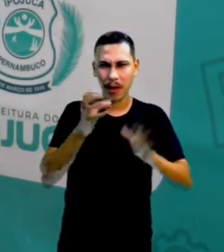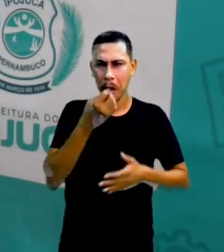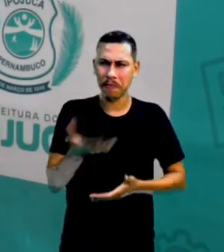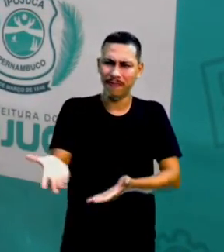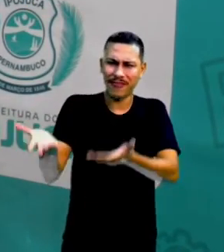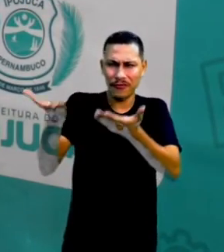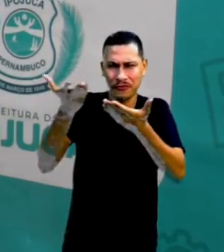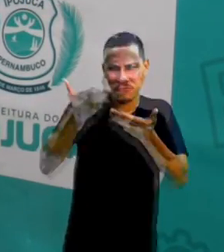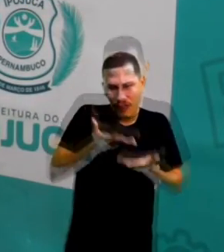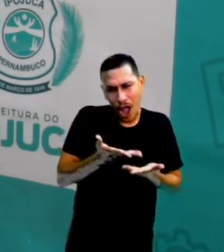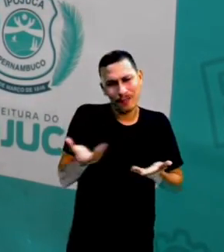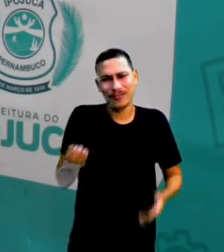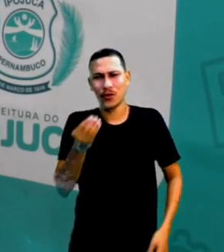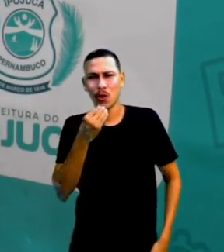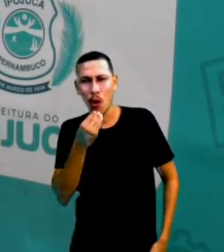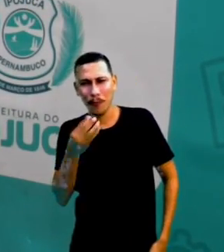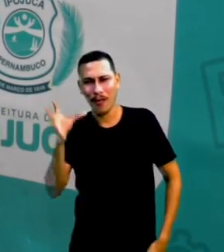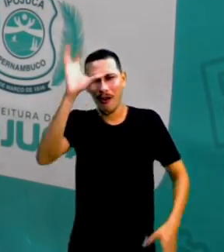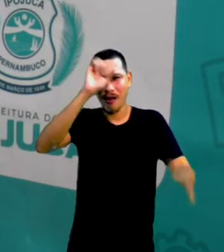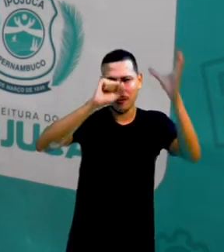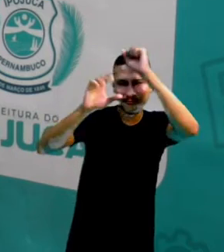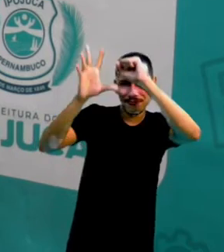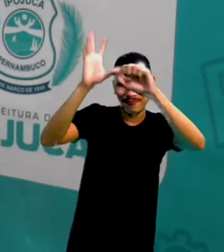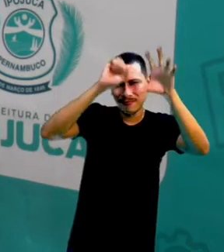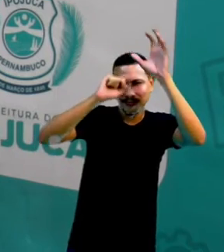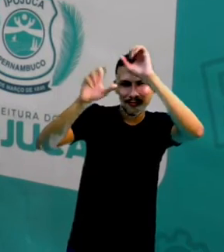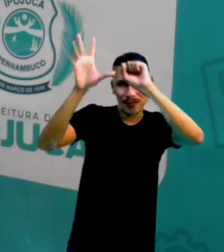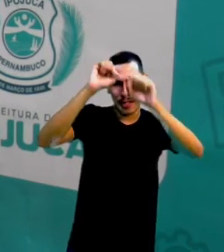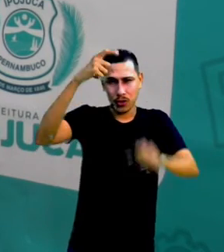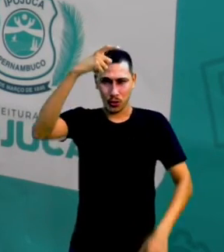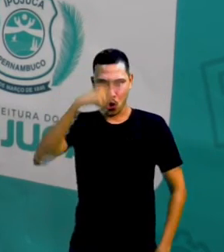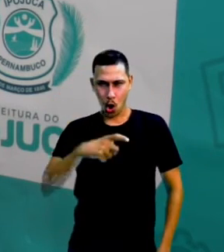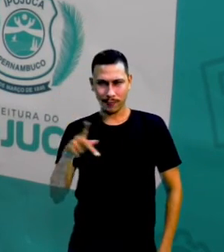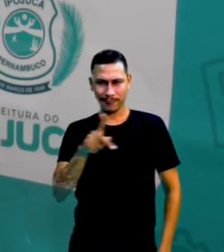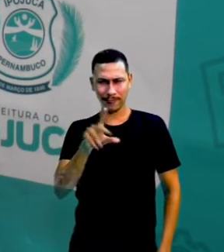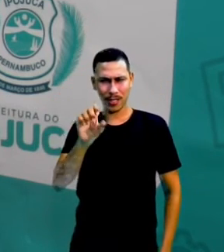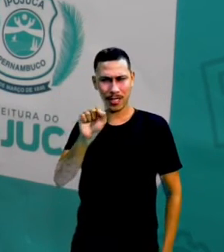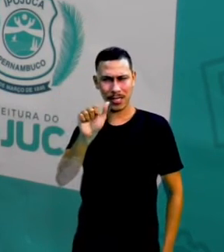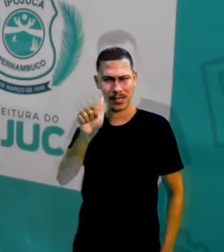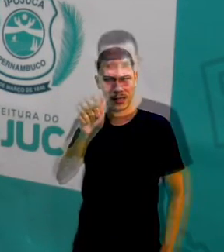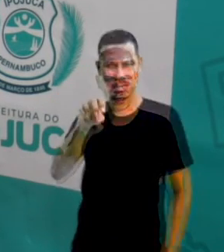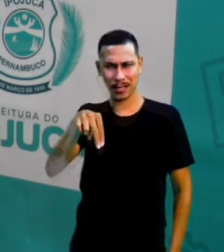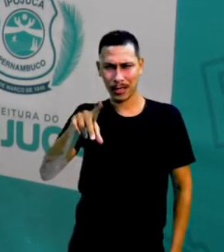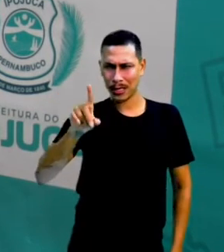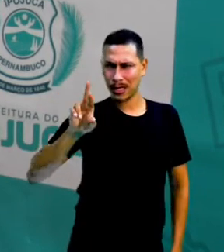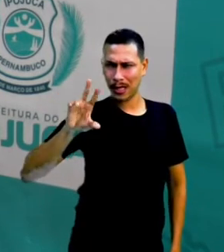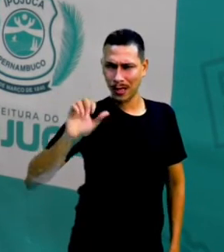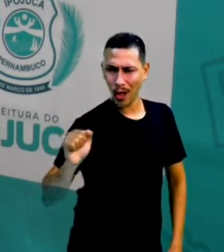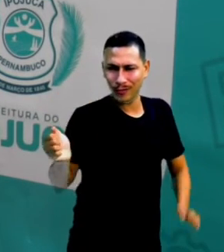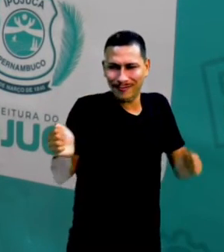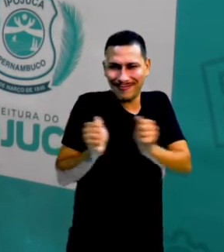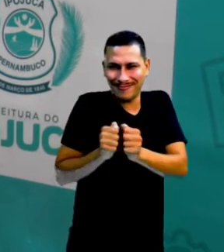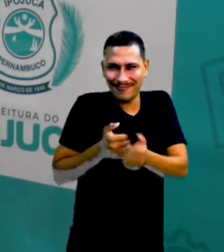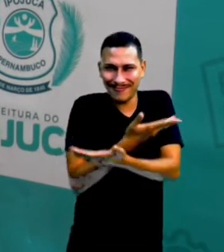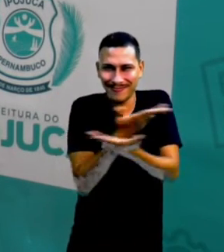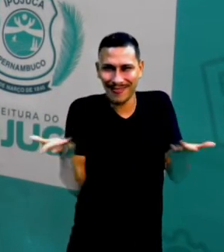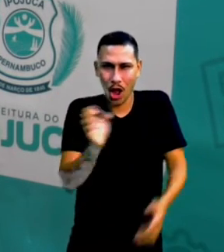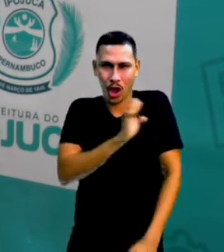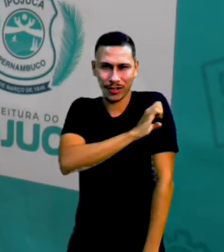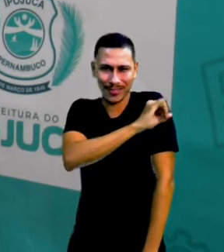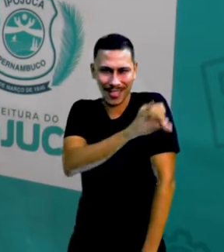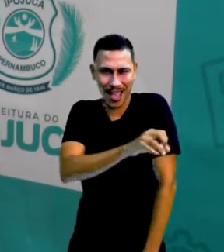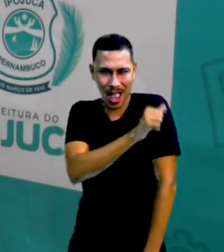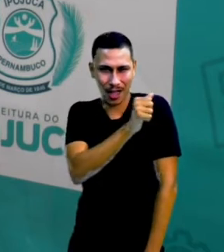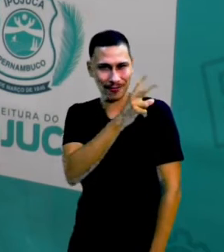Sejam bem-vindos a mais uma incrível oportunidade de aprendizagem. Eu sou a professora Sandra Lopes, estou com vocês na EJA Fase